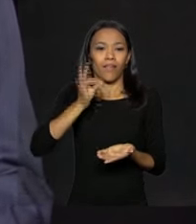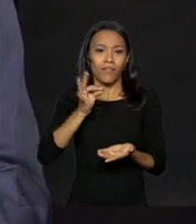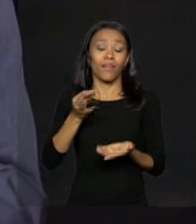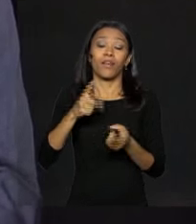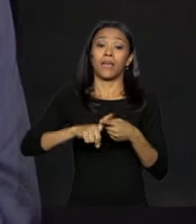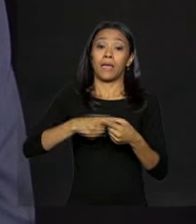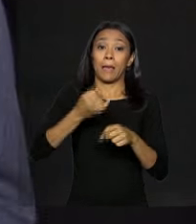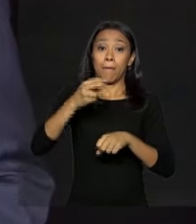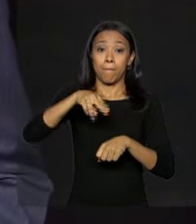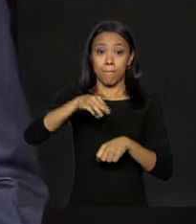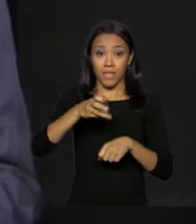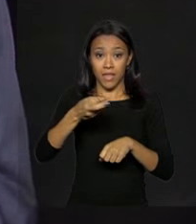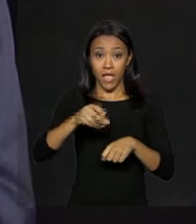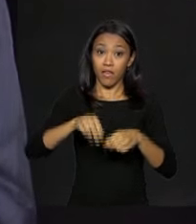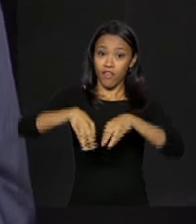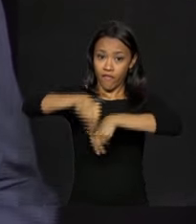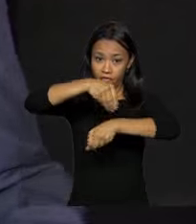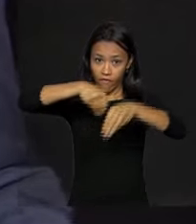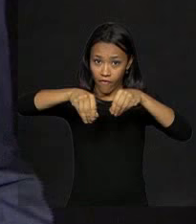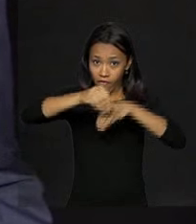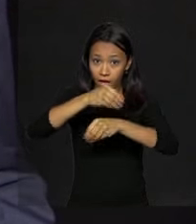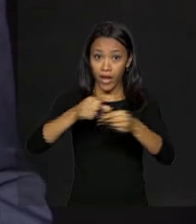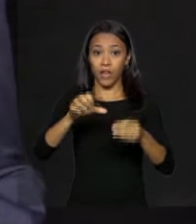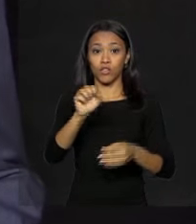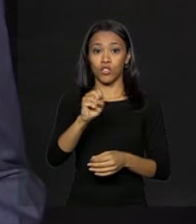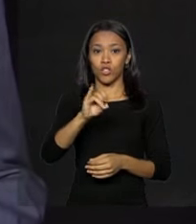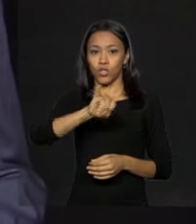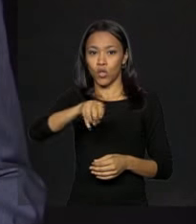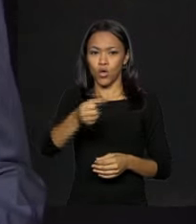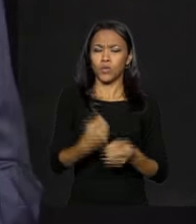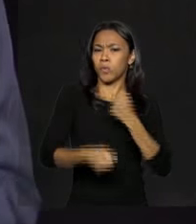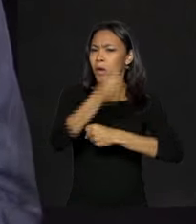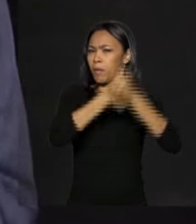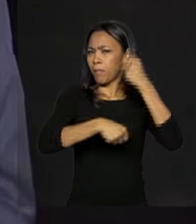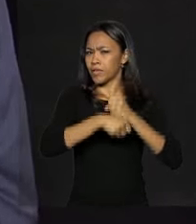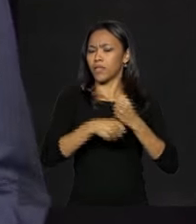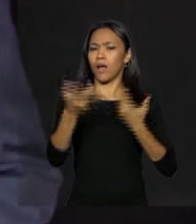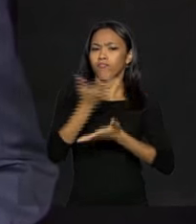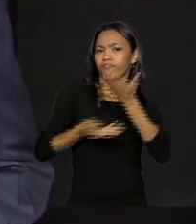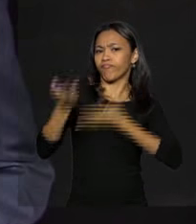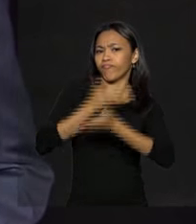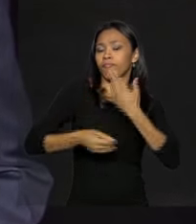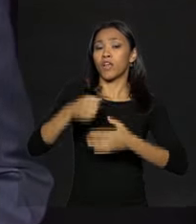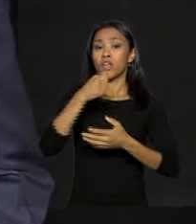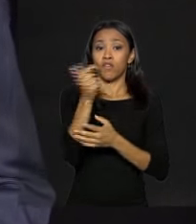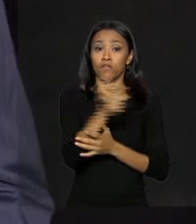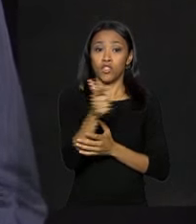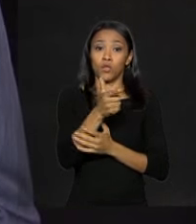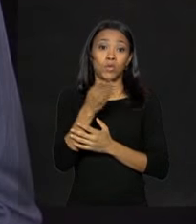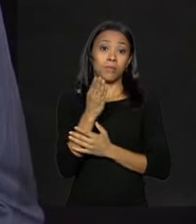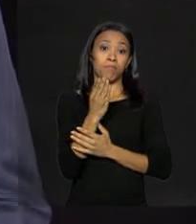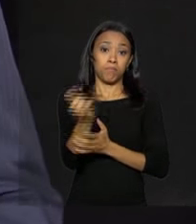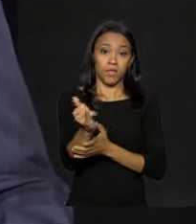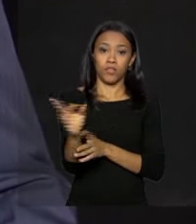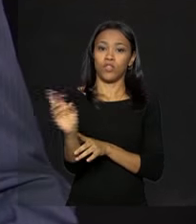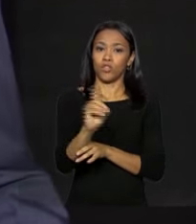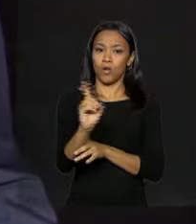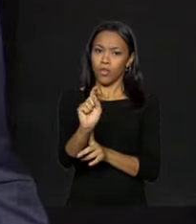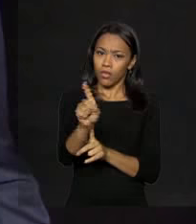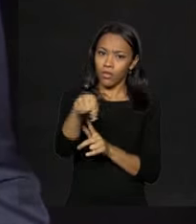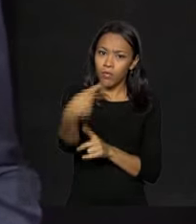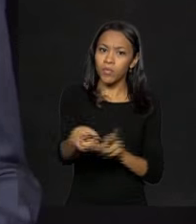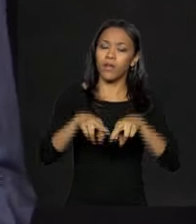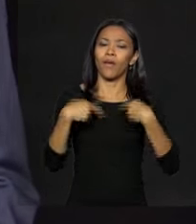minério de ferro e farelo de soja. No ano passado, esse intercâmbio chegou perto dos 22 bilhões de dólares. Depois da reunião